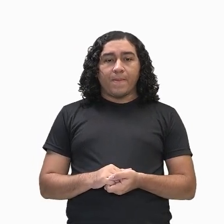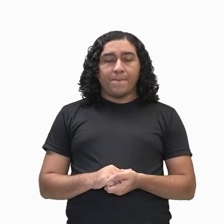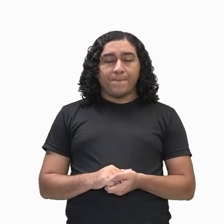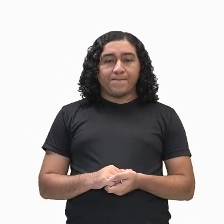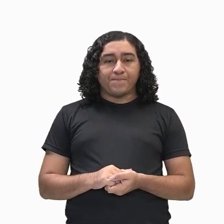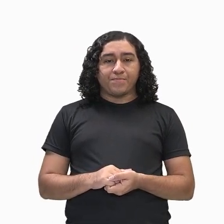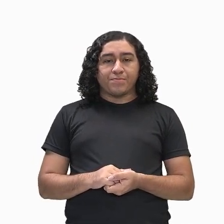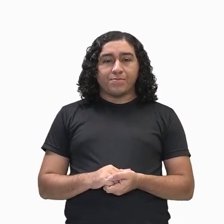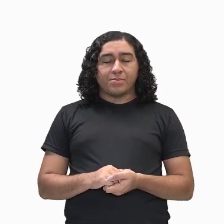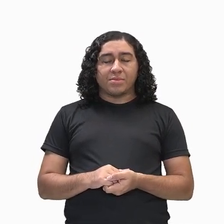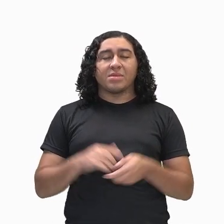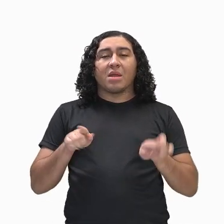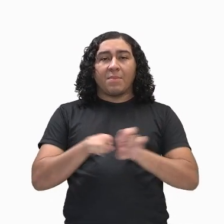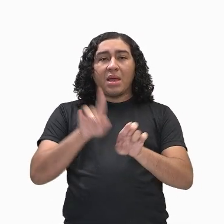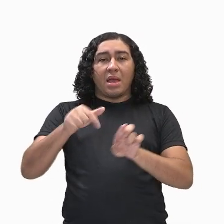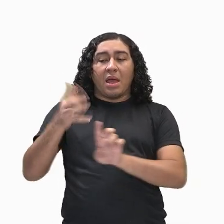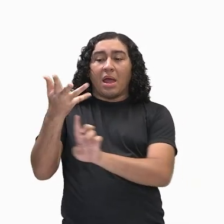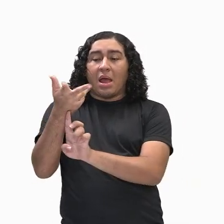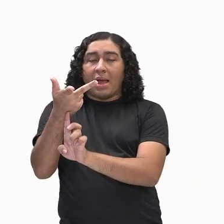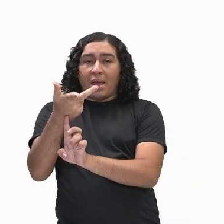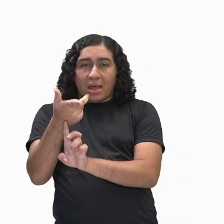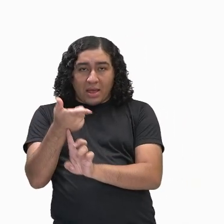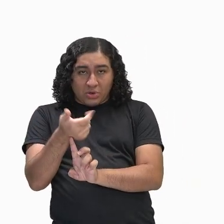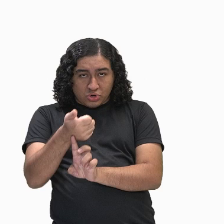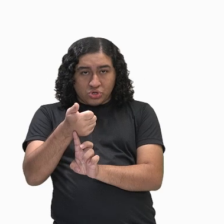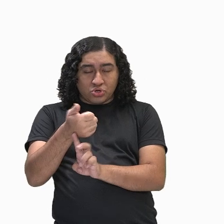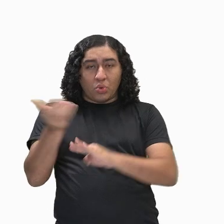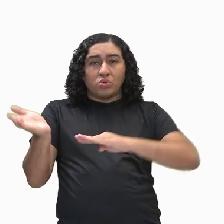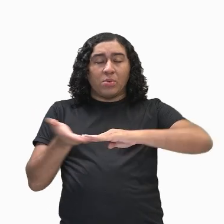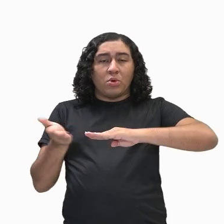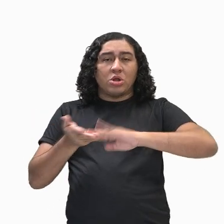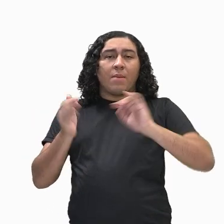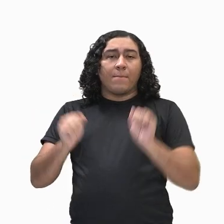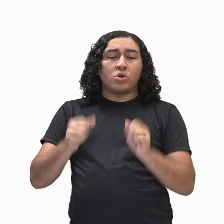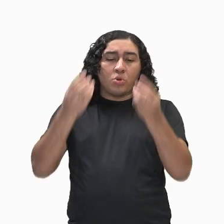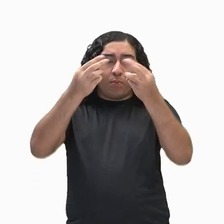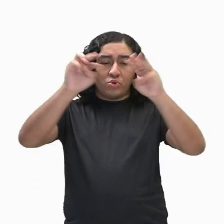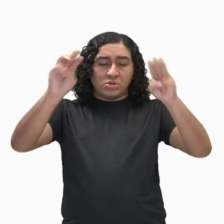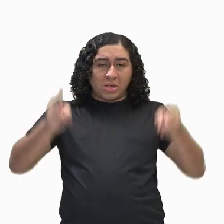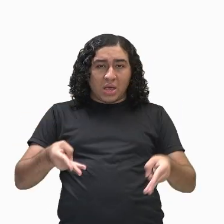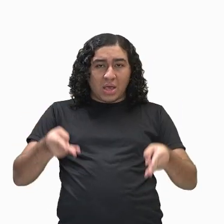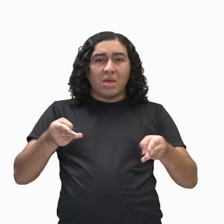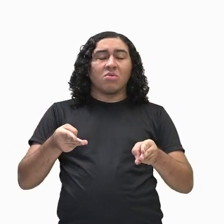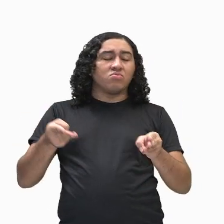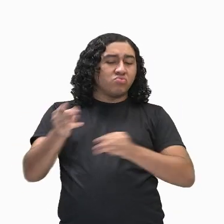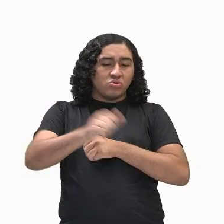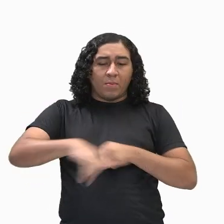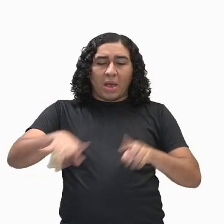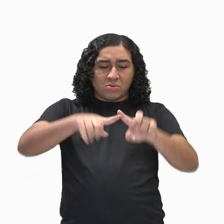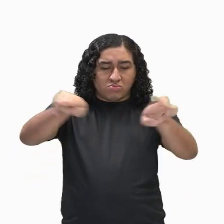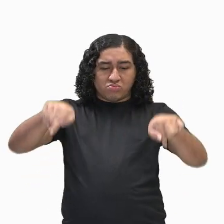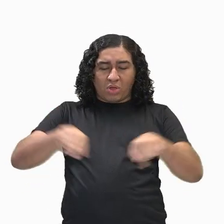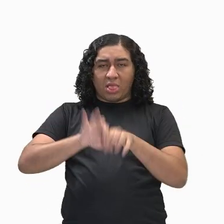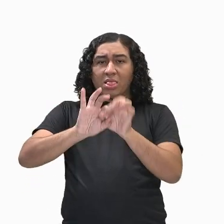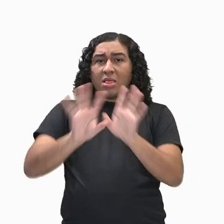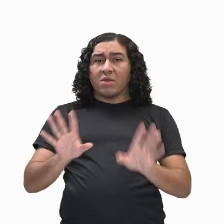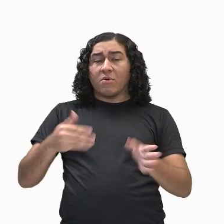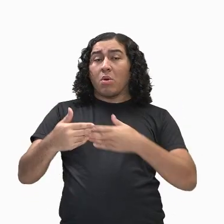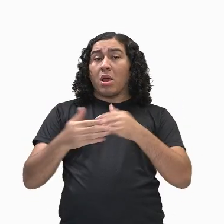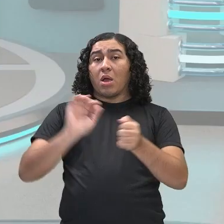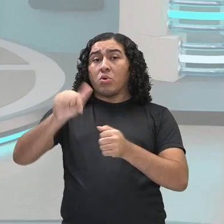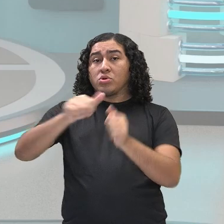tipo de arte contemporânea que pode ser montada em museus, galerias, ao ar livre ou qualquer outro